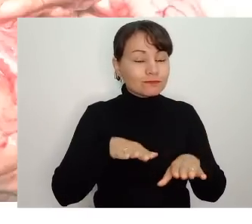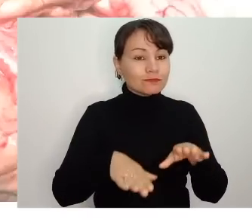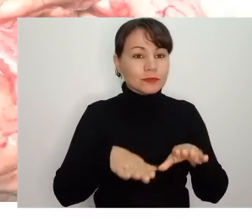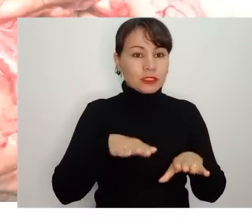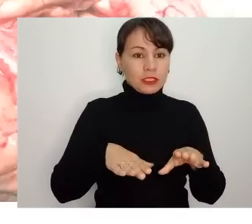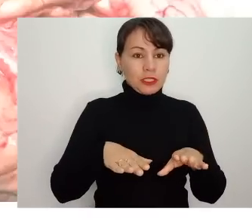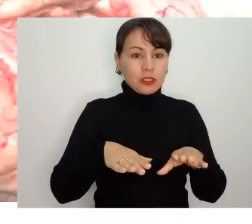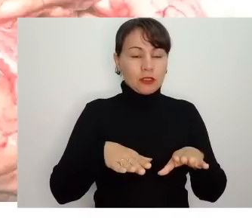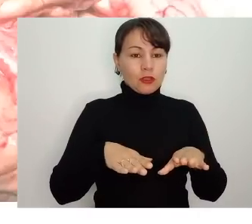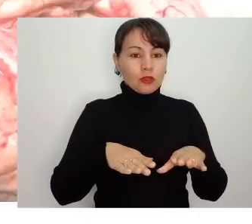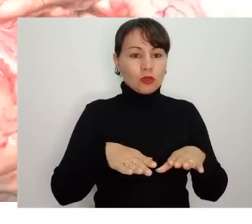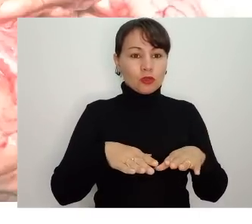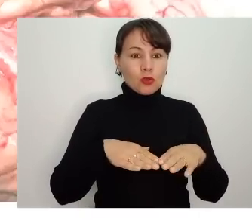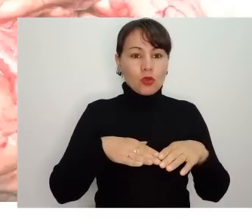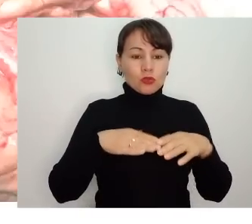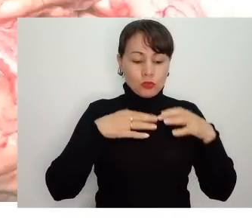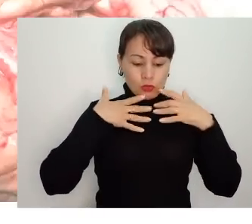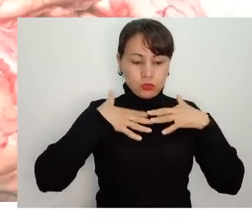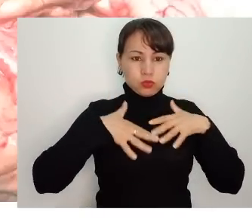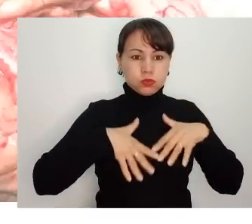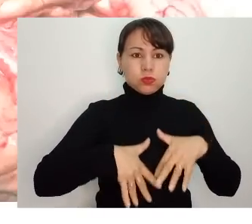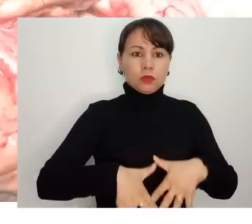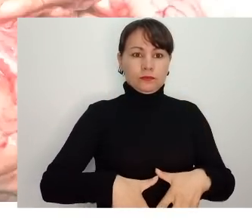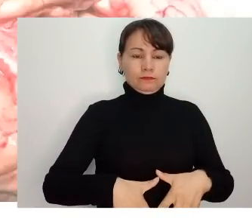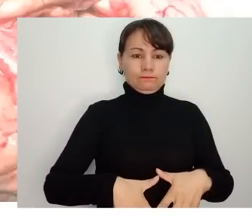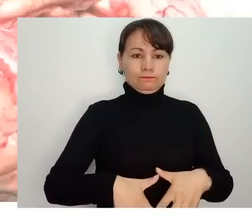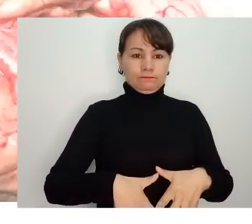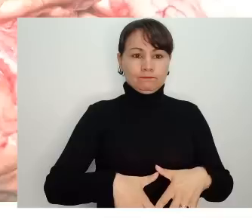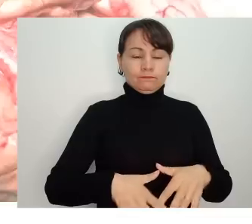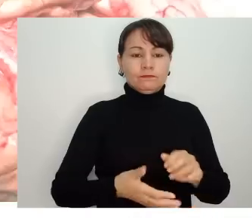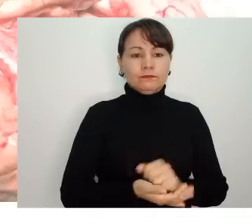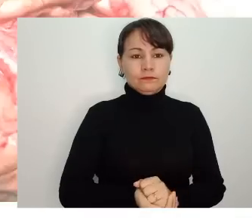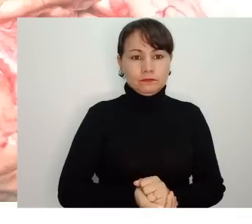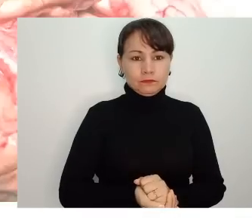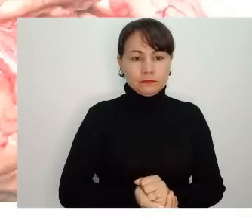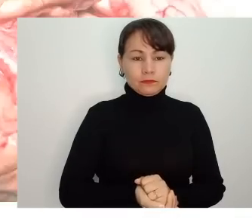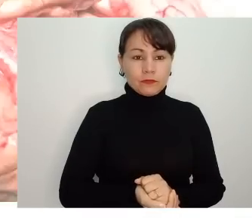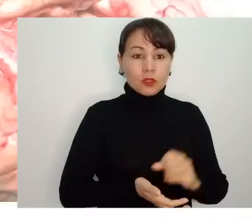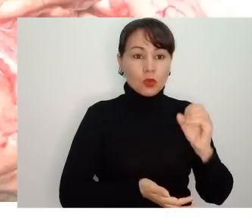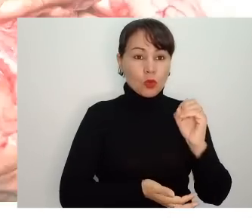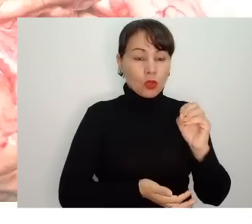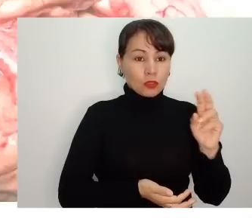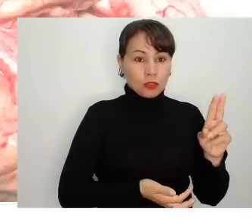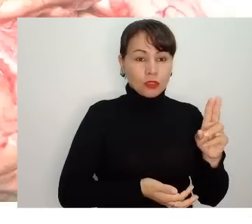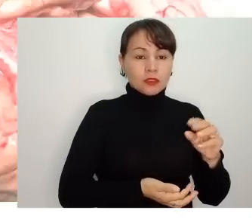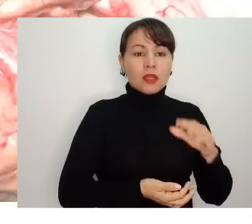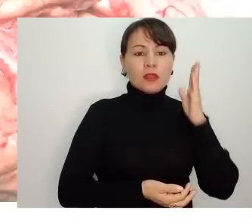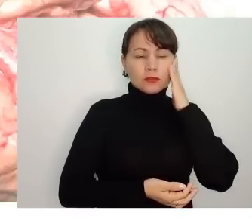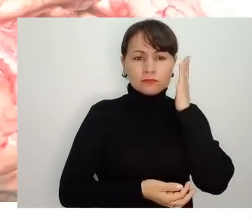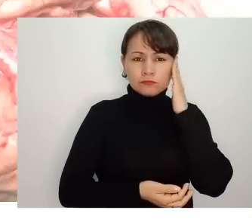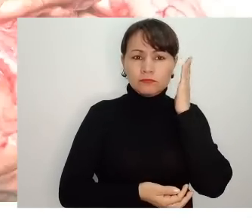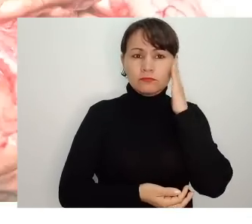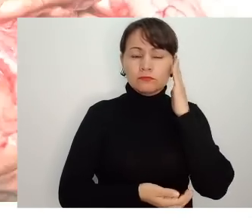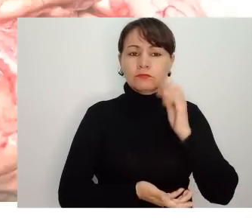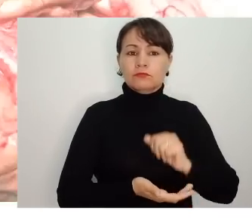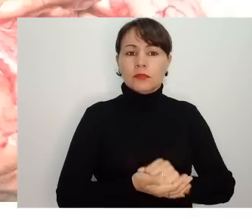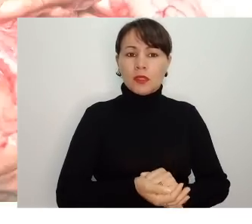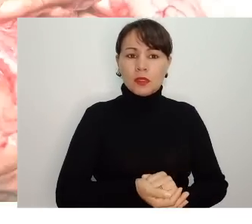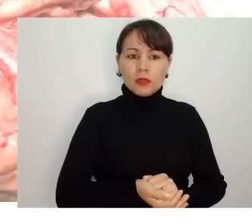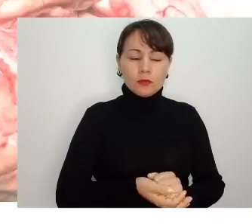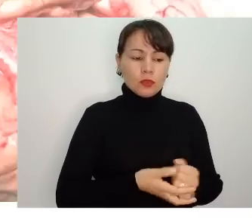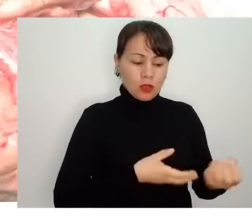das condições metabólicas do nosso sistema nervoso central. O oxigênio, nós sabemos